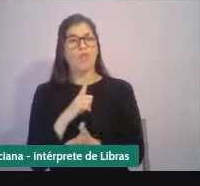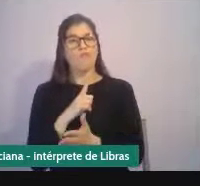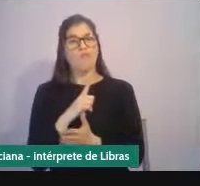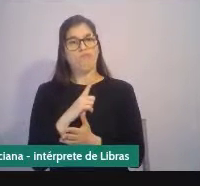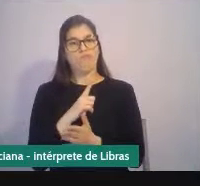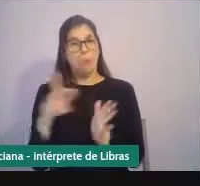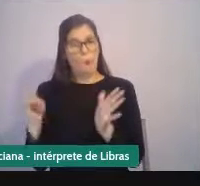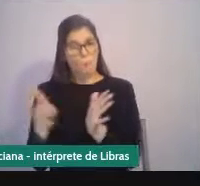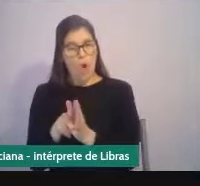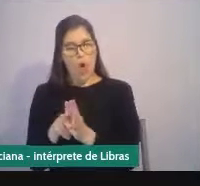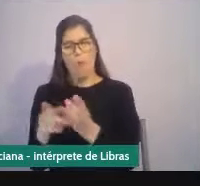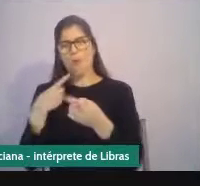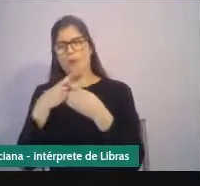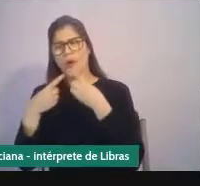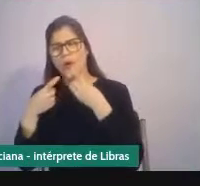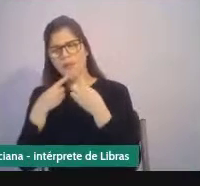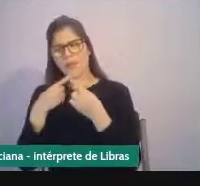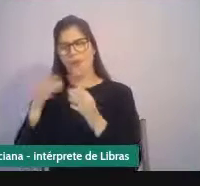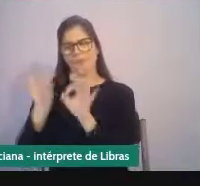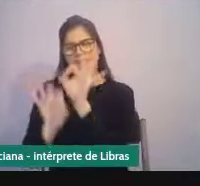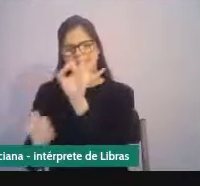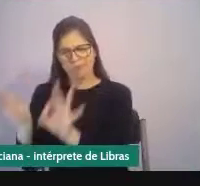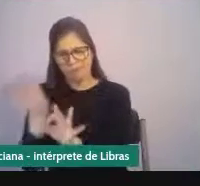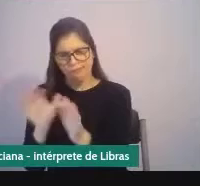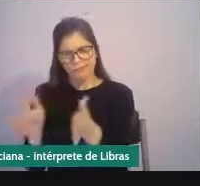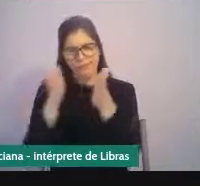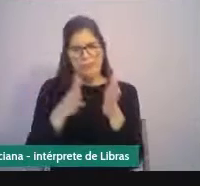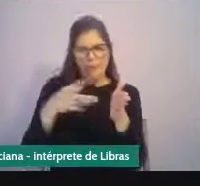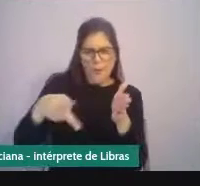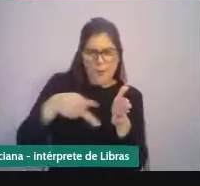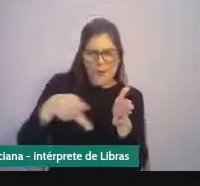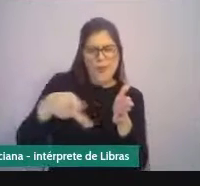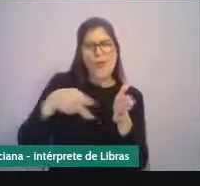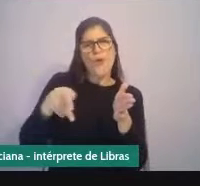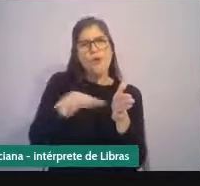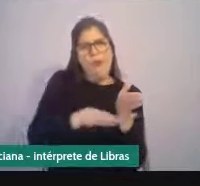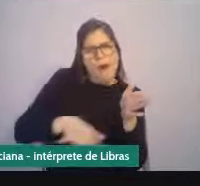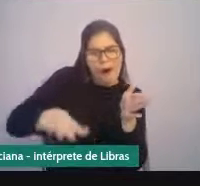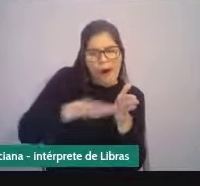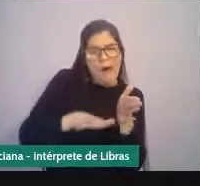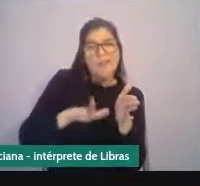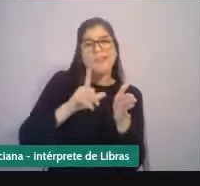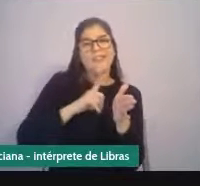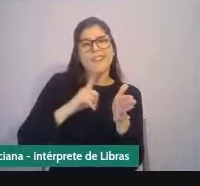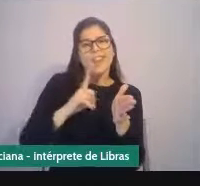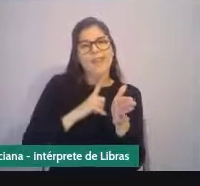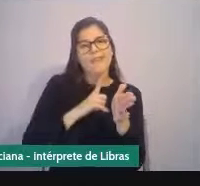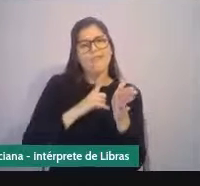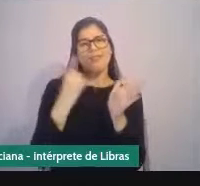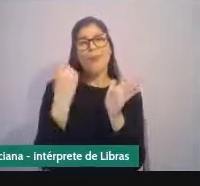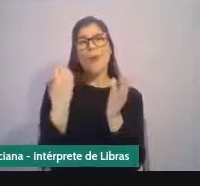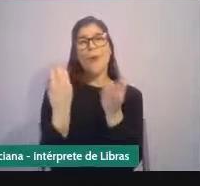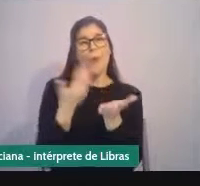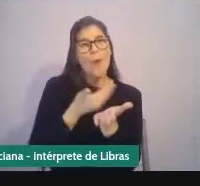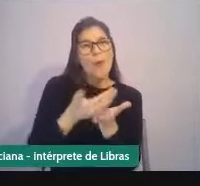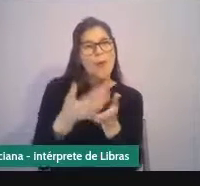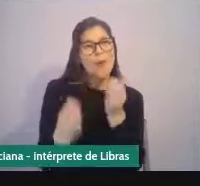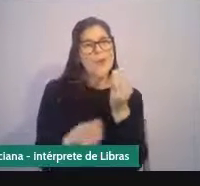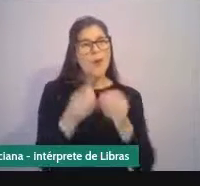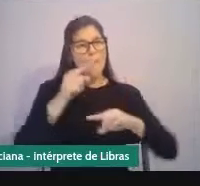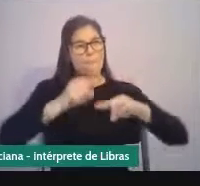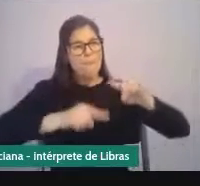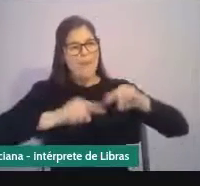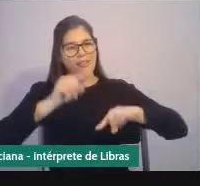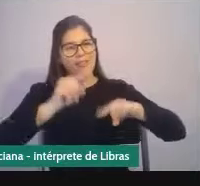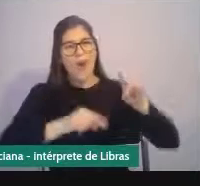coordenadores de eixo, das comissões, dos professores das áreas, a gente vai tendo um material já mais depurado e mais confiável,